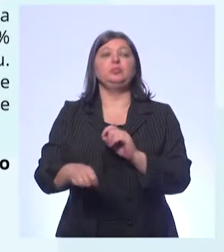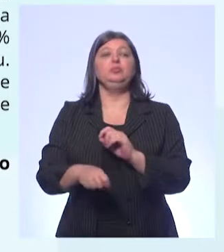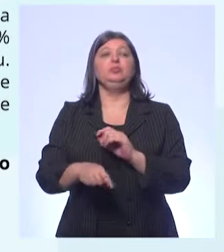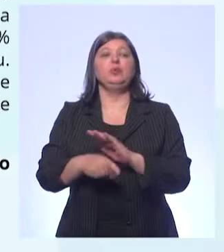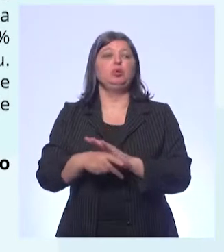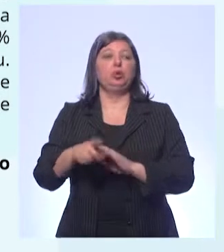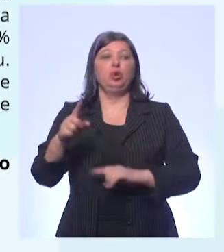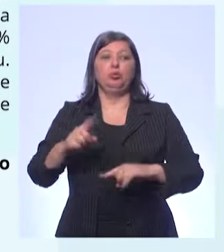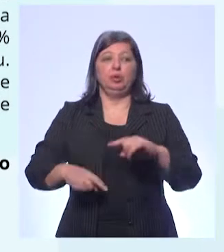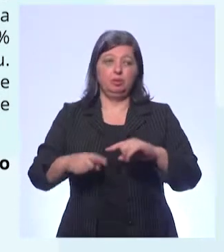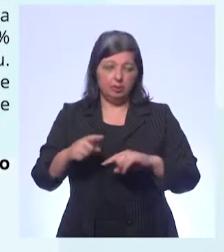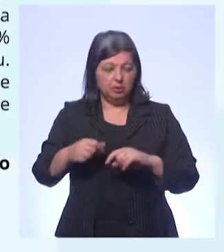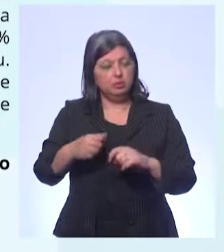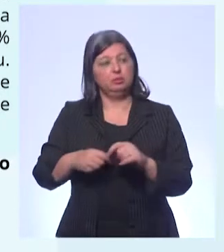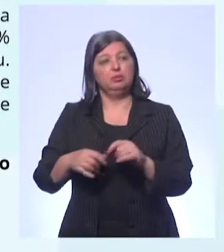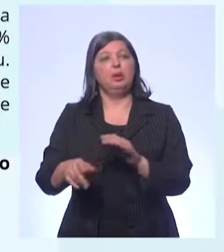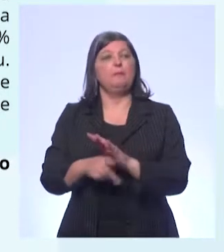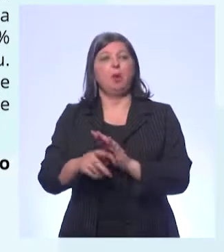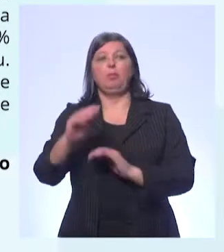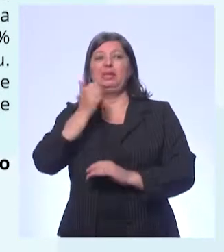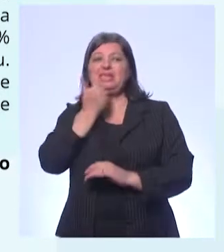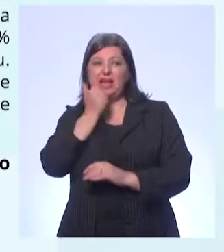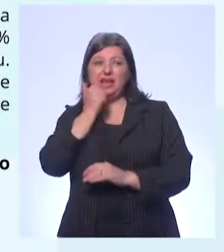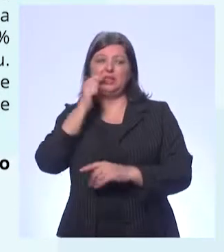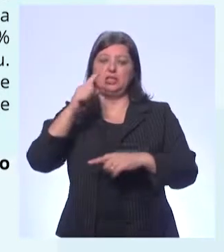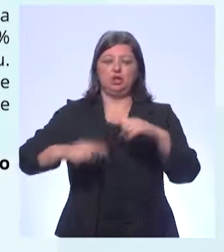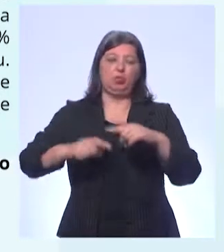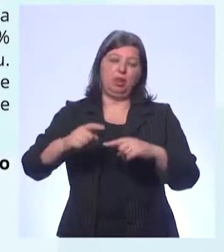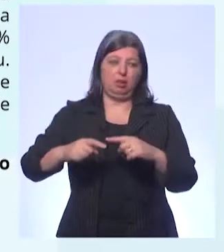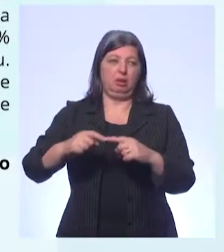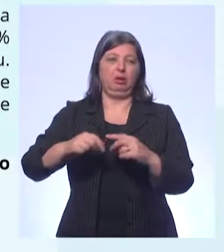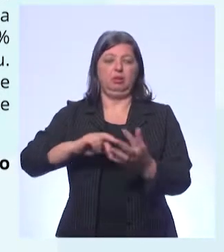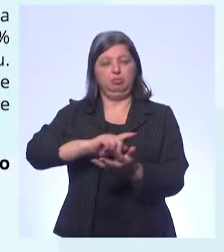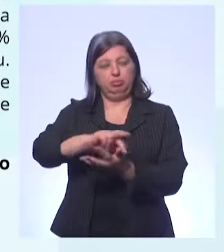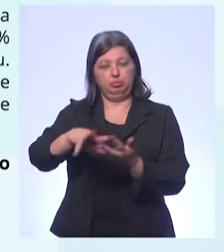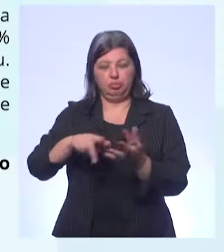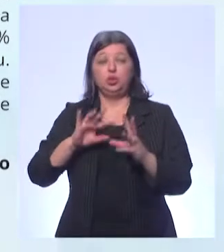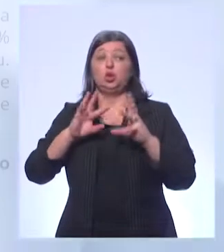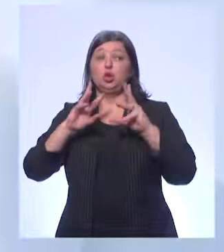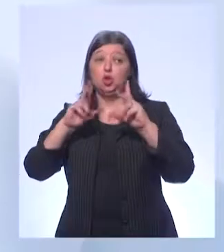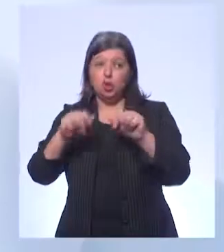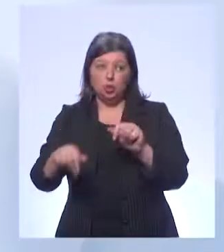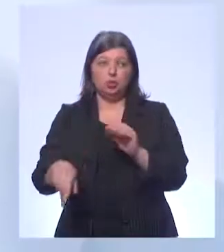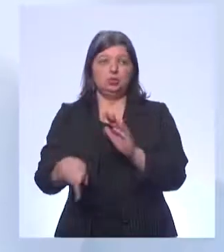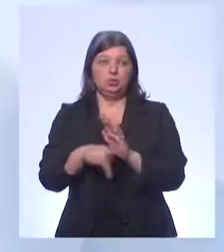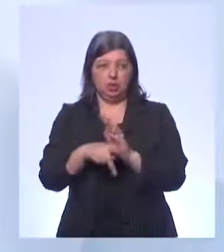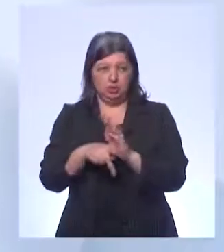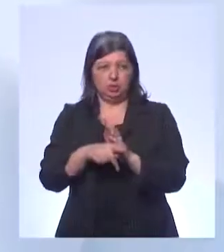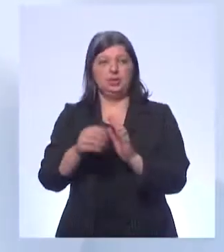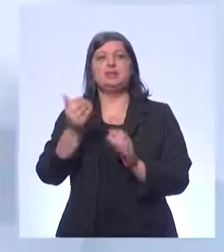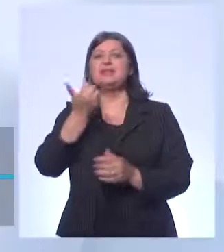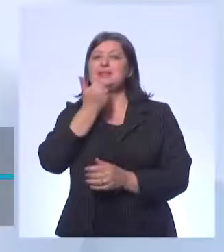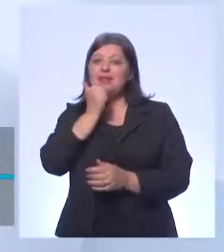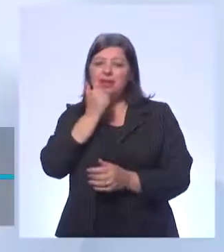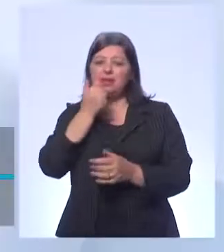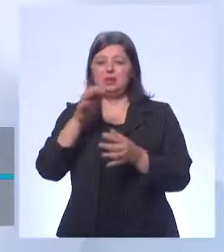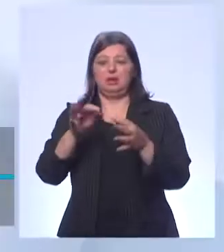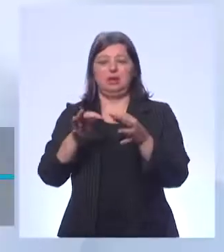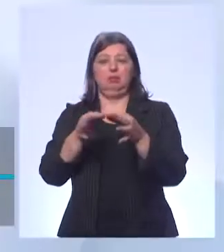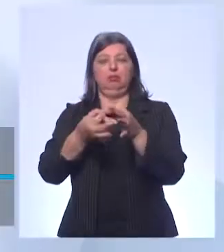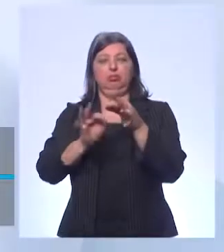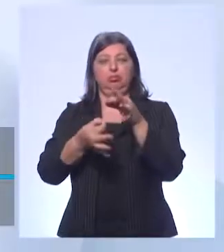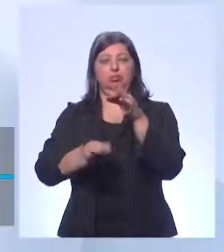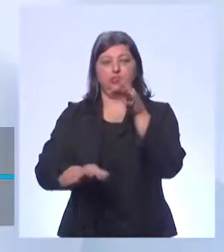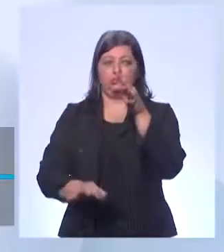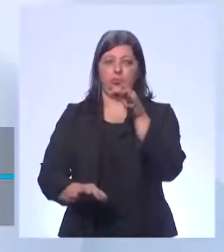dentro das ciências dos materiais, a gente estuda todas essas propriedades. Então, é uma ciência bem extensa,